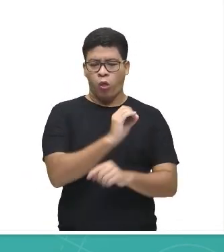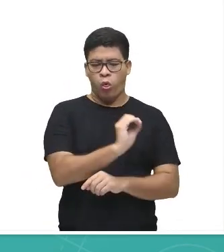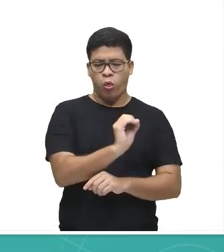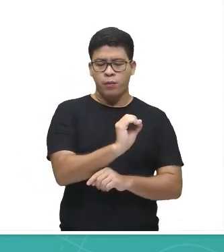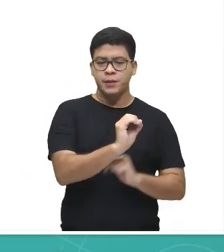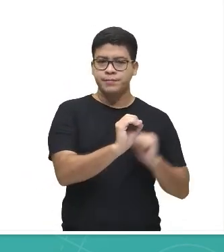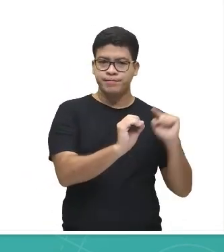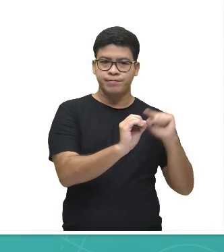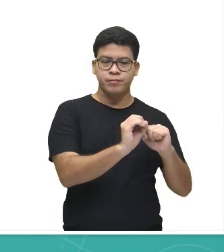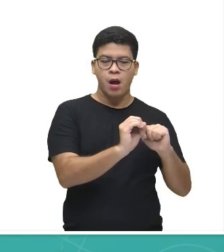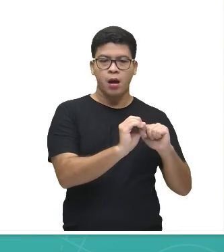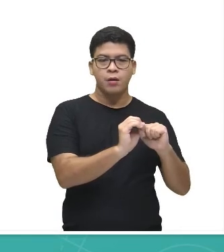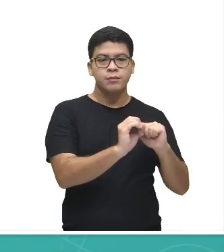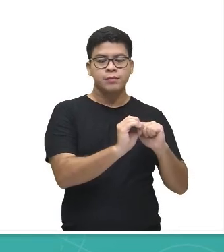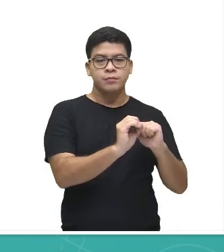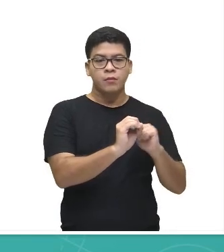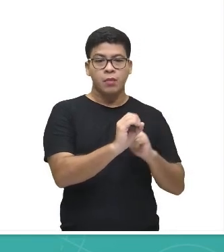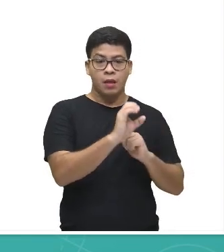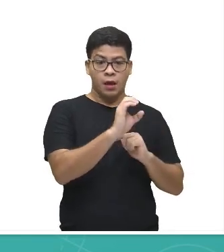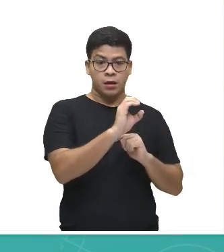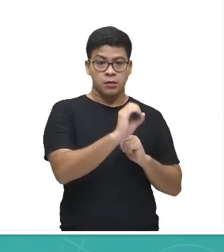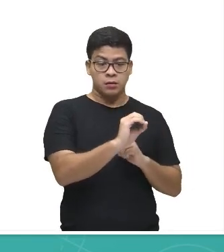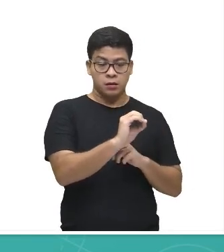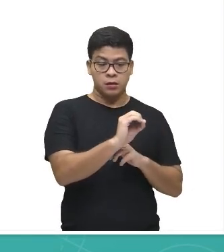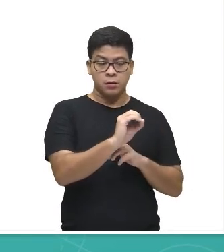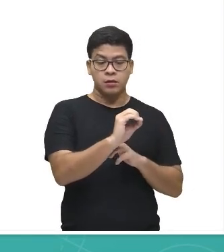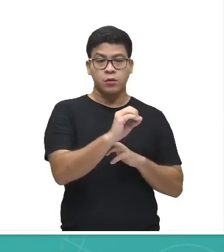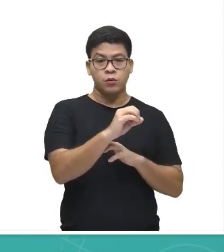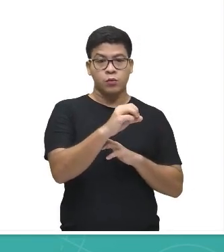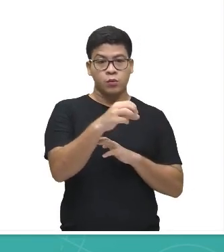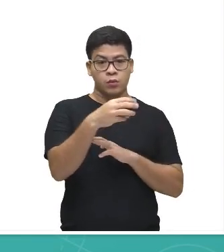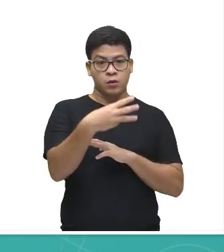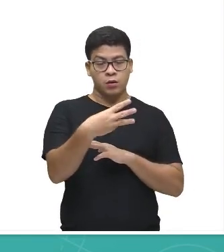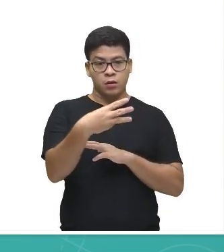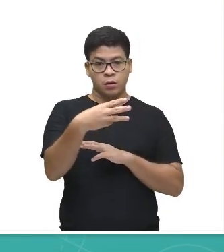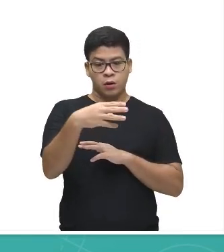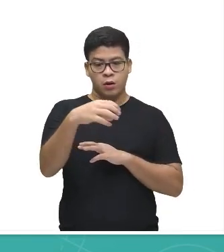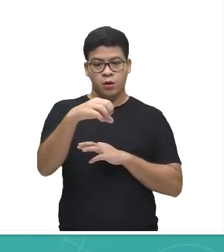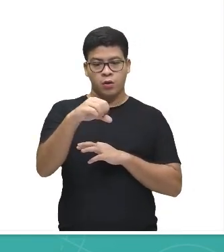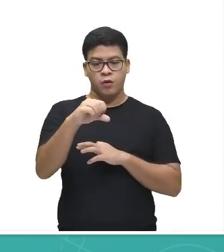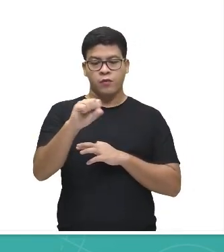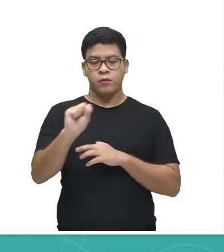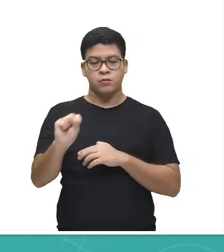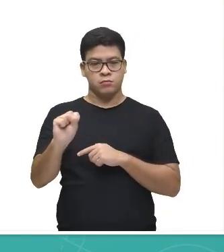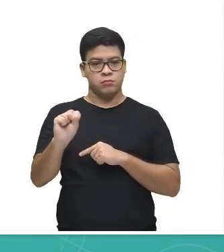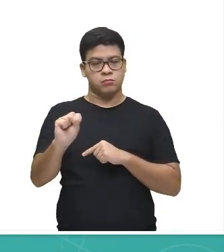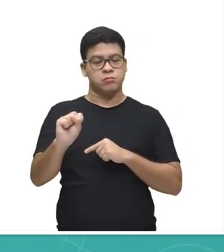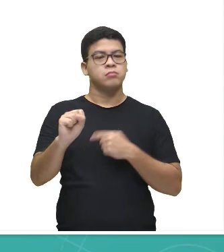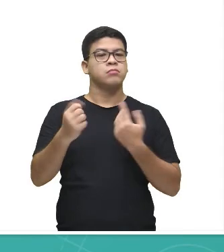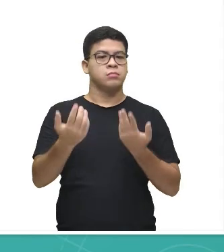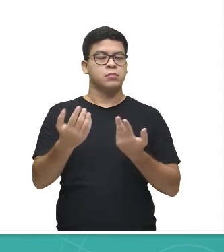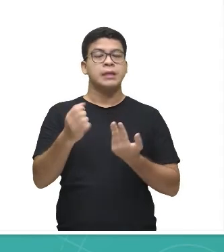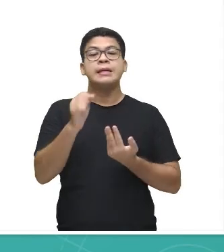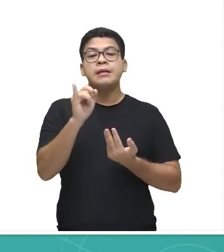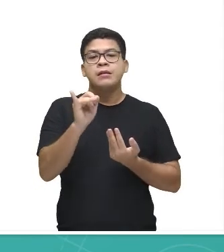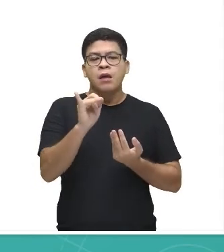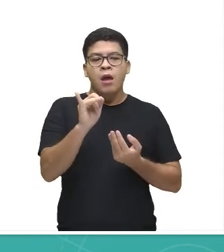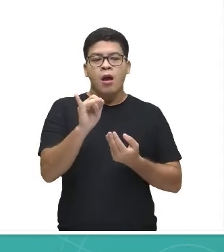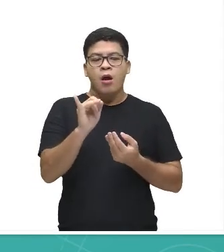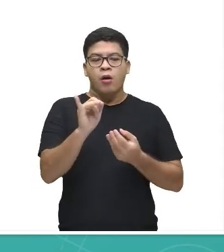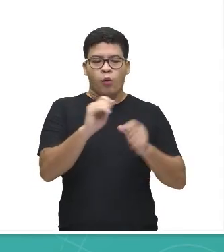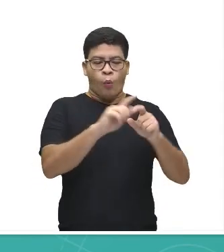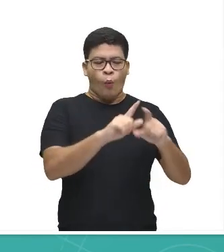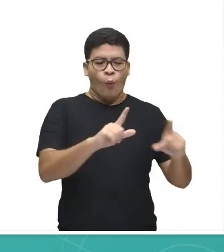número aqui, tá? Essa última casa vaga, se sobrar, tá? Então percebam